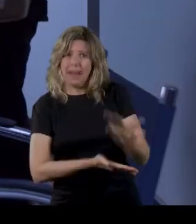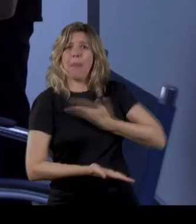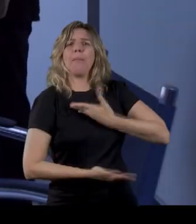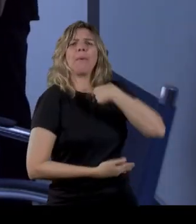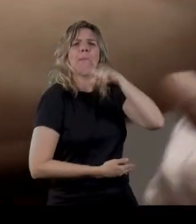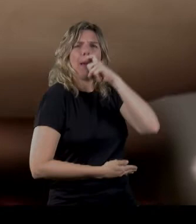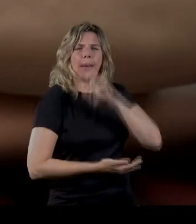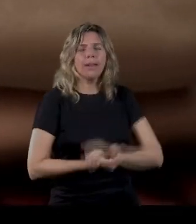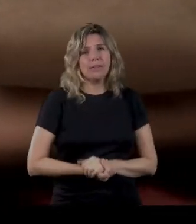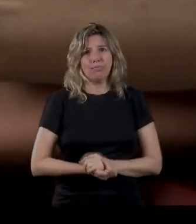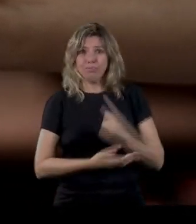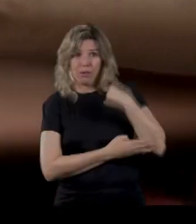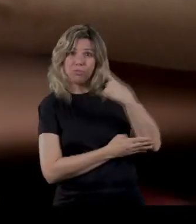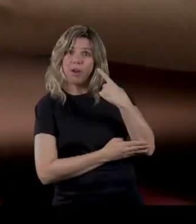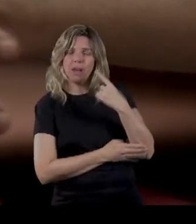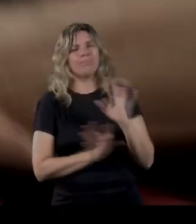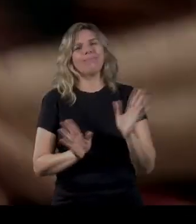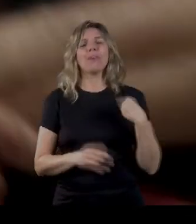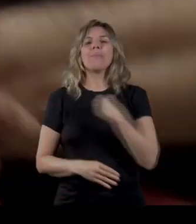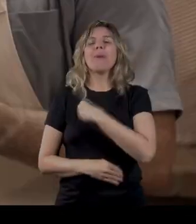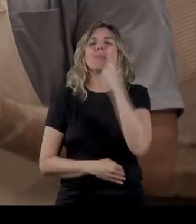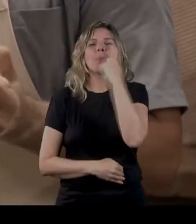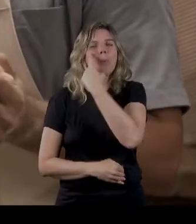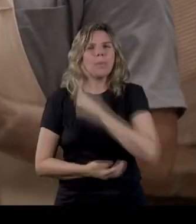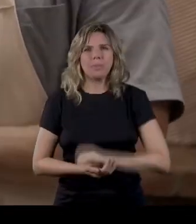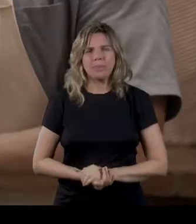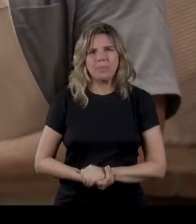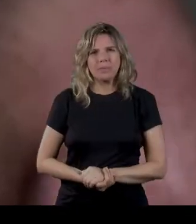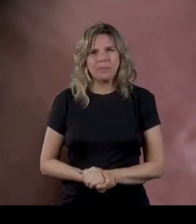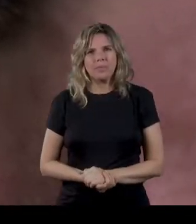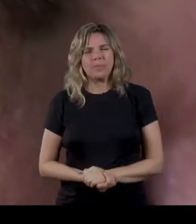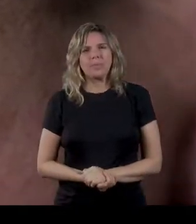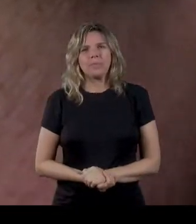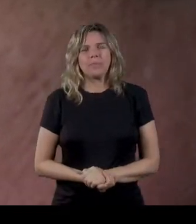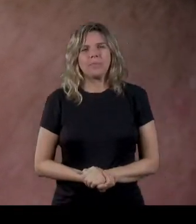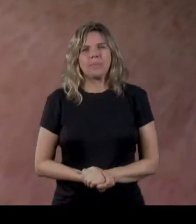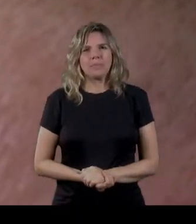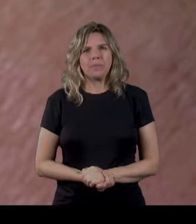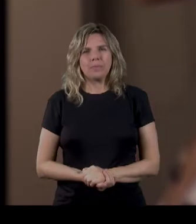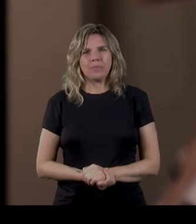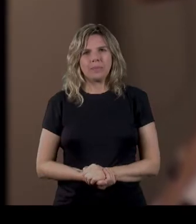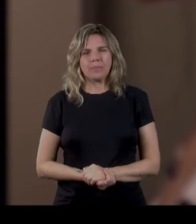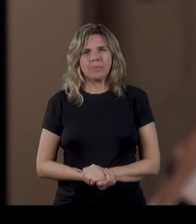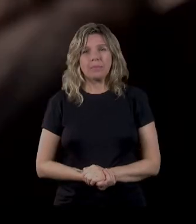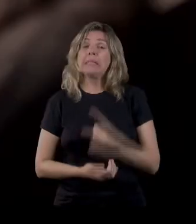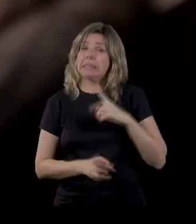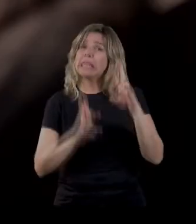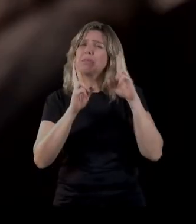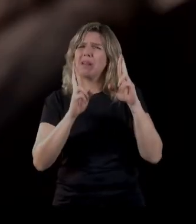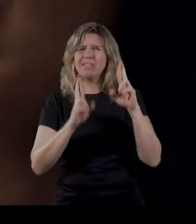papai. Advogado? Oftalmologista. Vitório na pizzaria, close em seus olhos fechados e orelha. Há uma